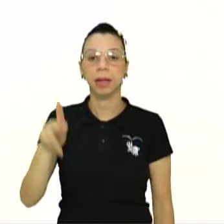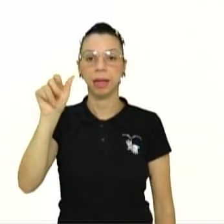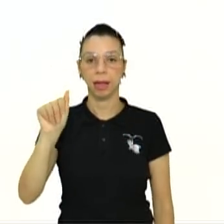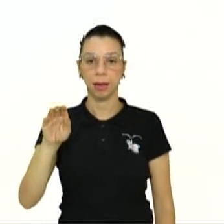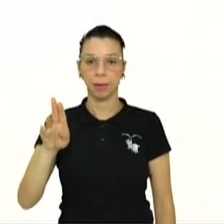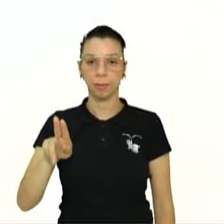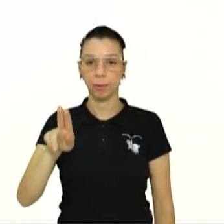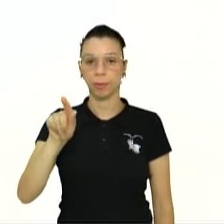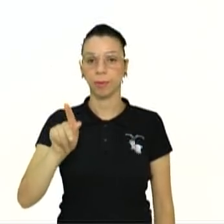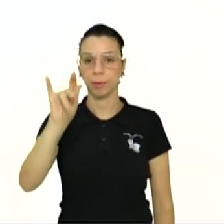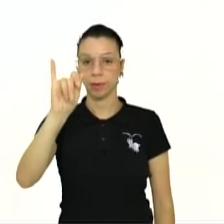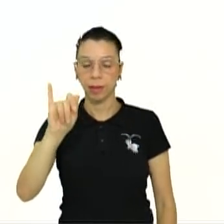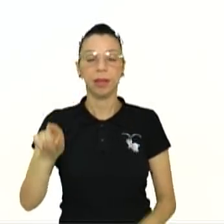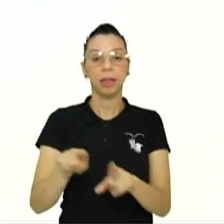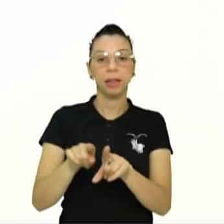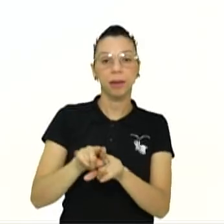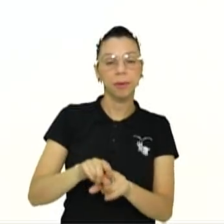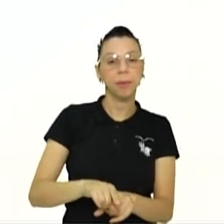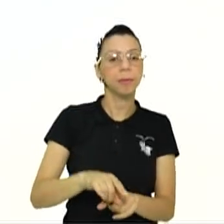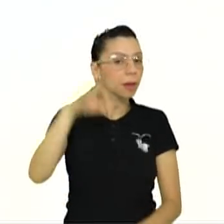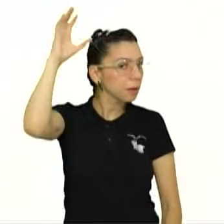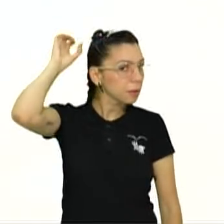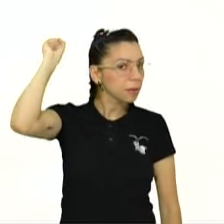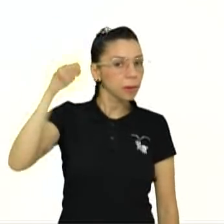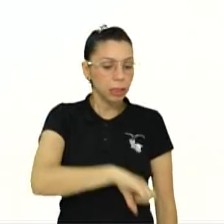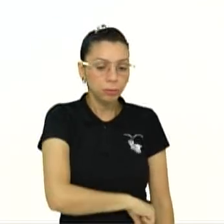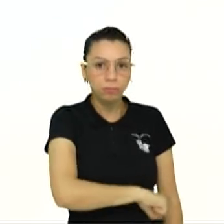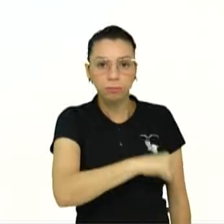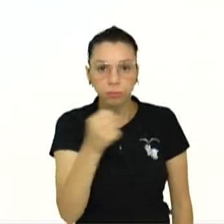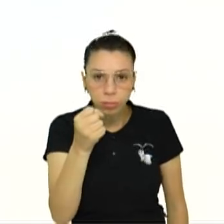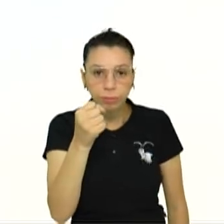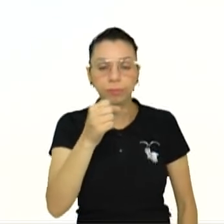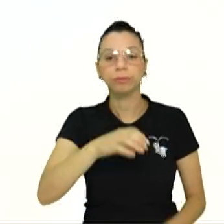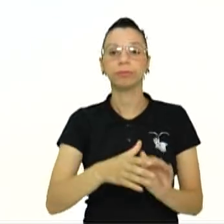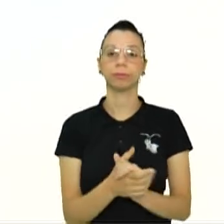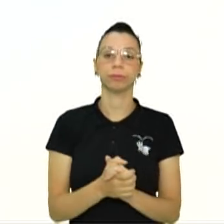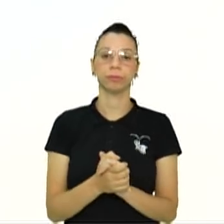e samurais. Na aula de hoje, nós vamos